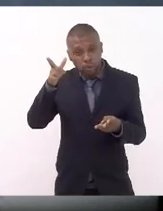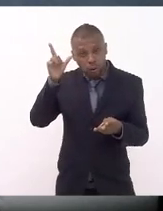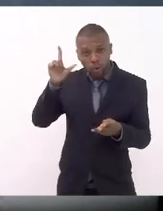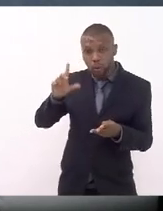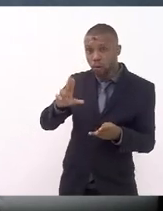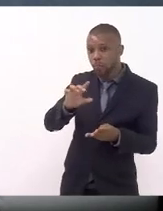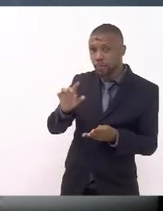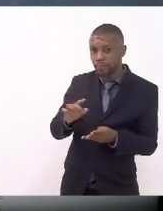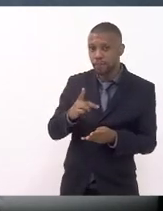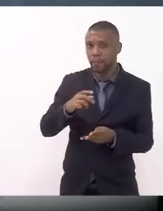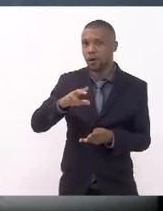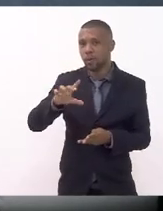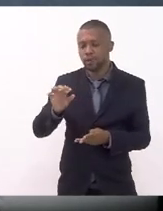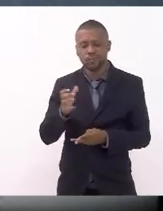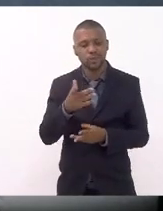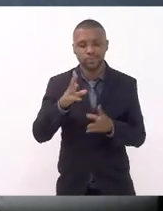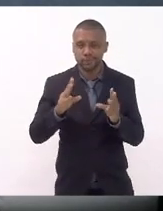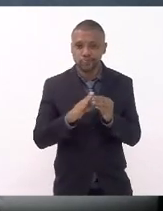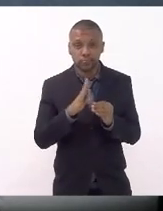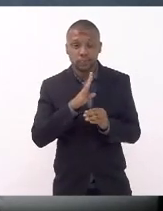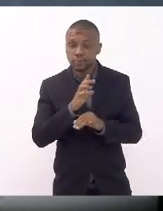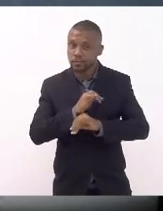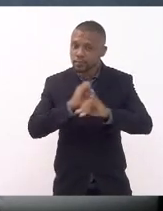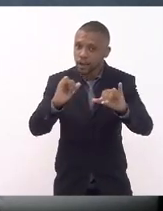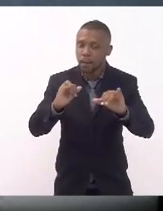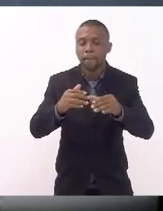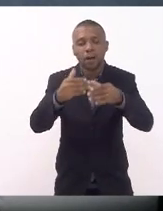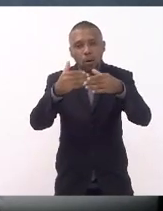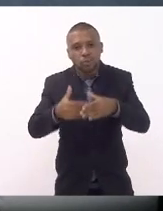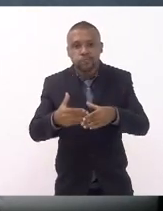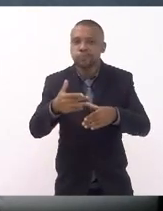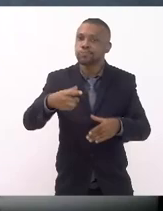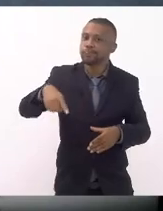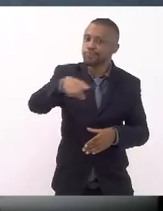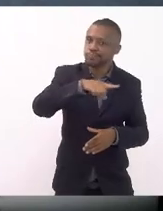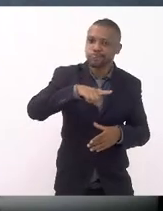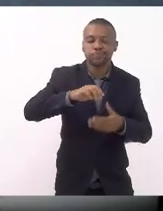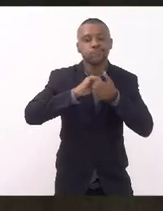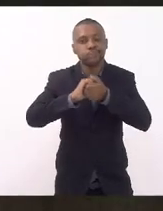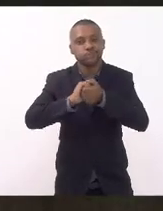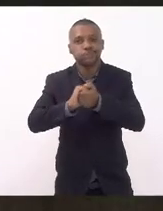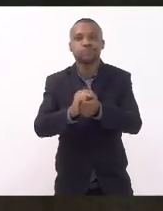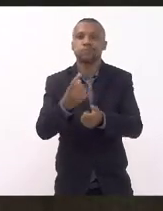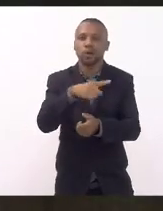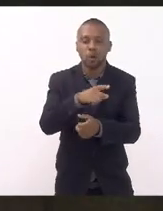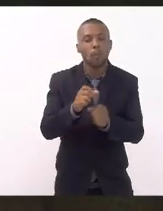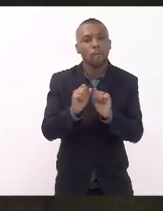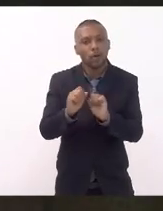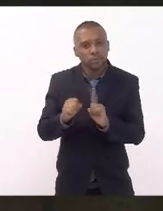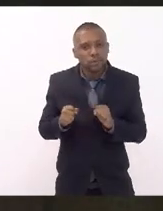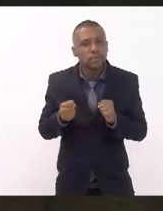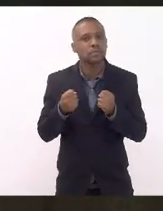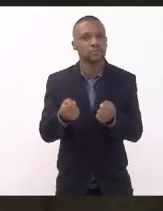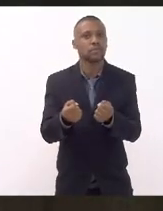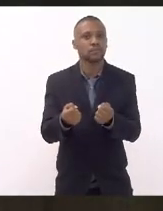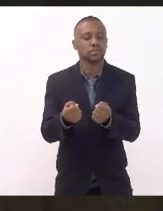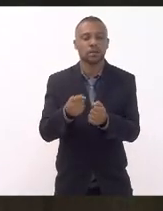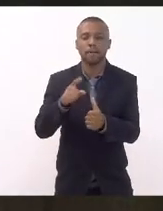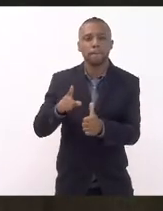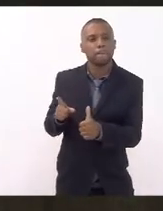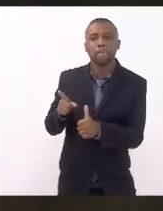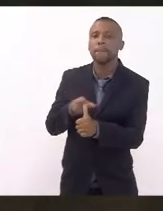Presidente, vou ser breve, falar para todos os concursados, saudar todos os concursos e dar aqui algumas garantias. Em primeiro